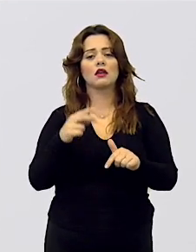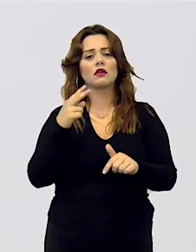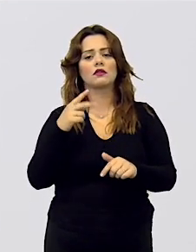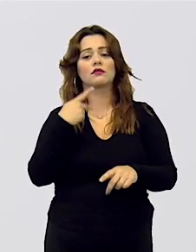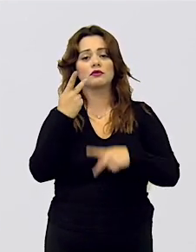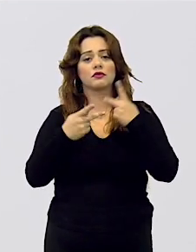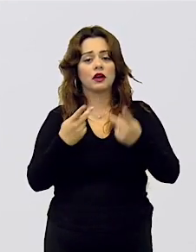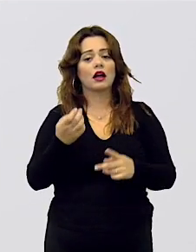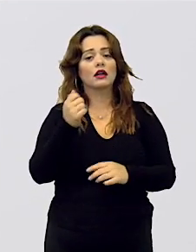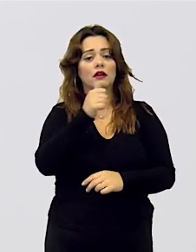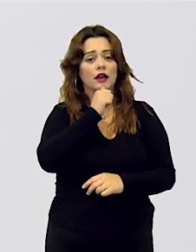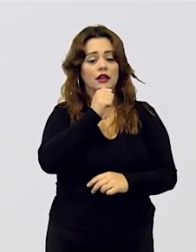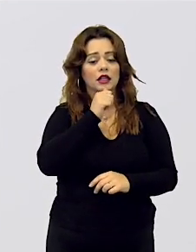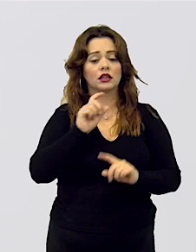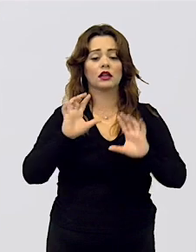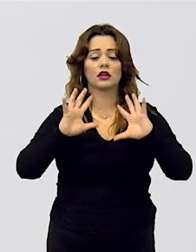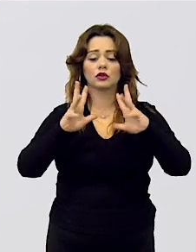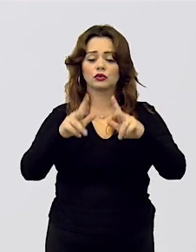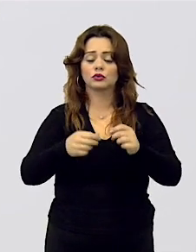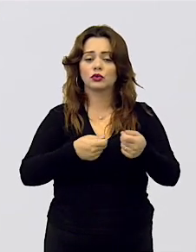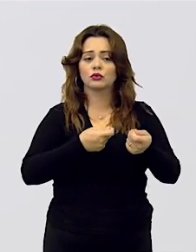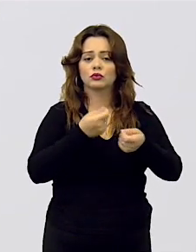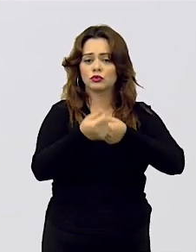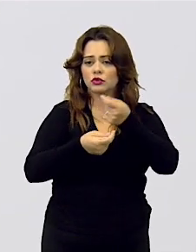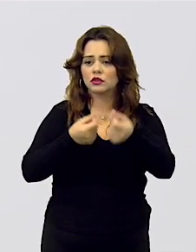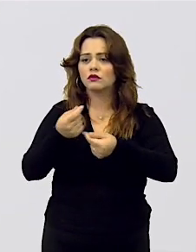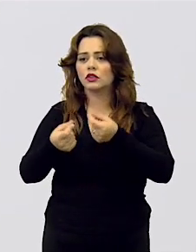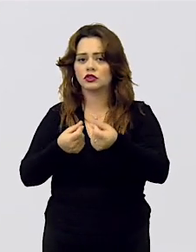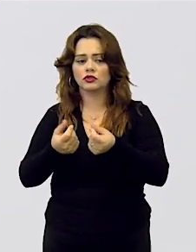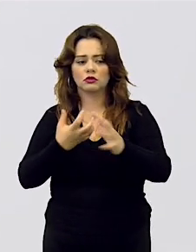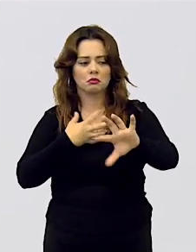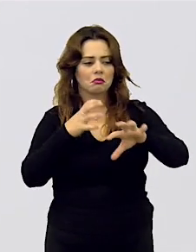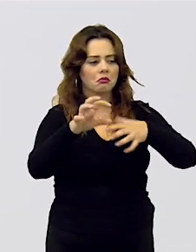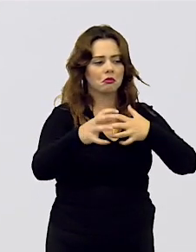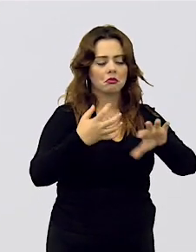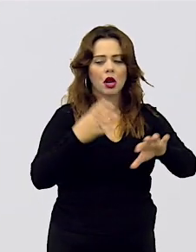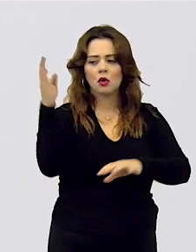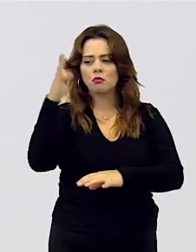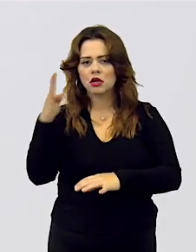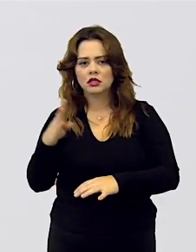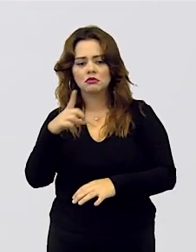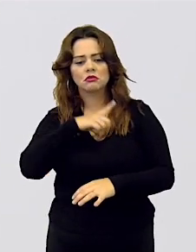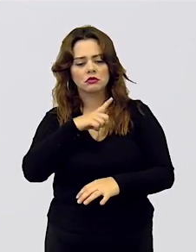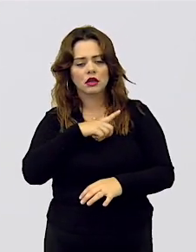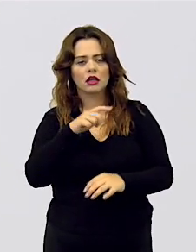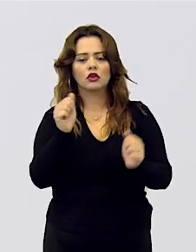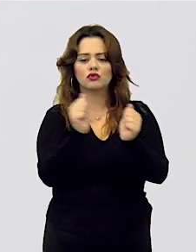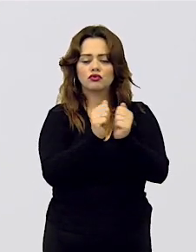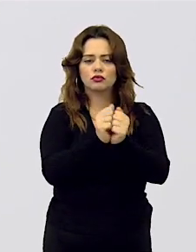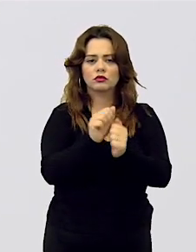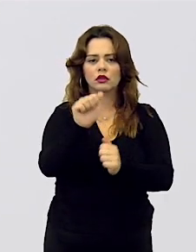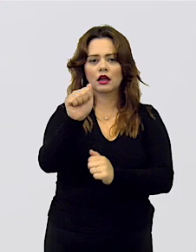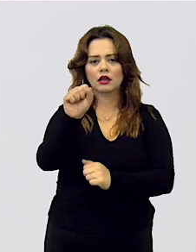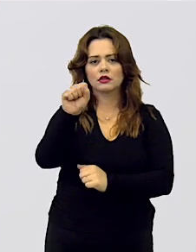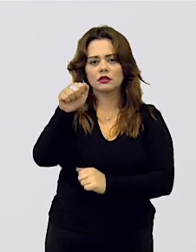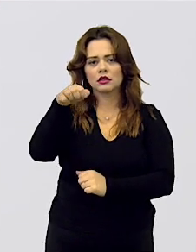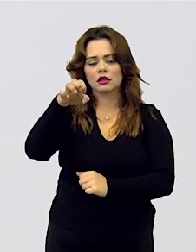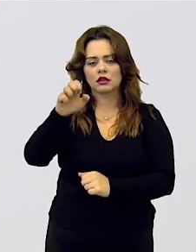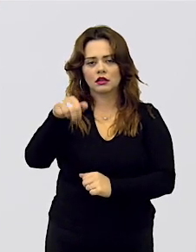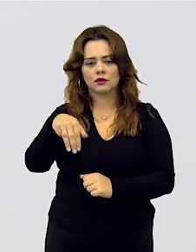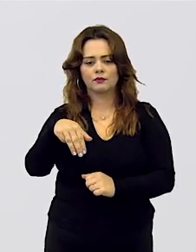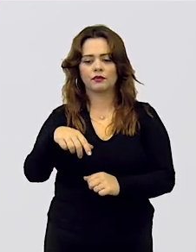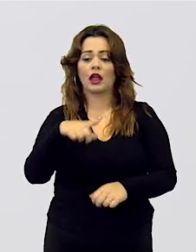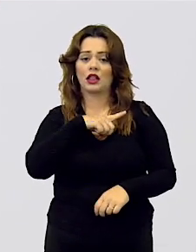é importante dimensão de investimentos recíprocos das relações que o Brasil mantém com a Jean estão presentes no Brasil